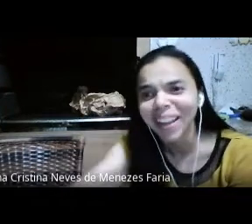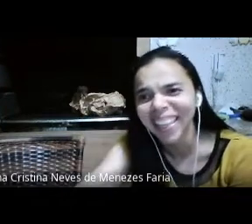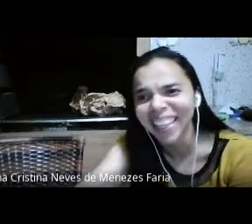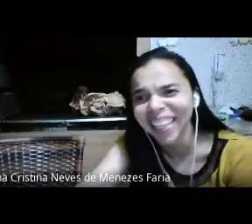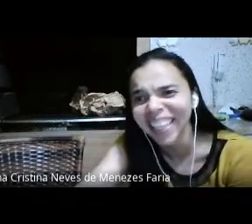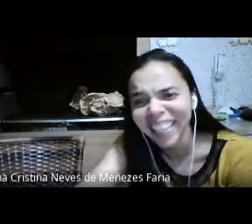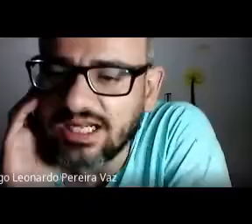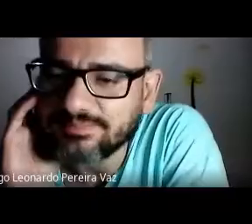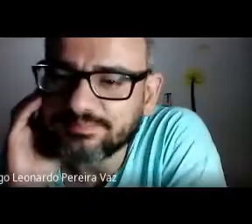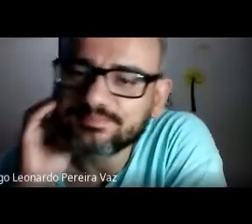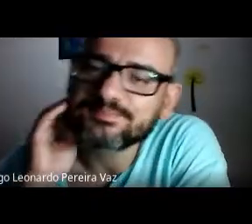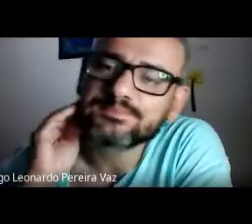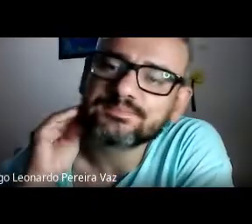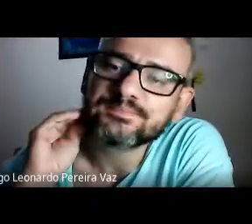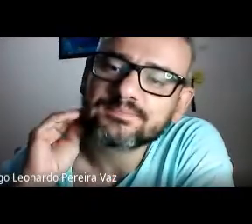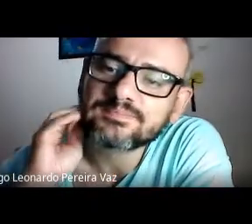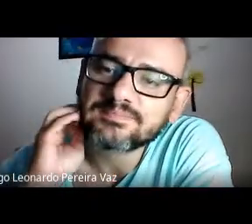Sou. Rosana.